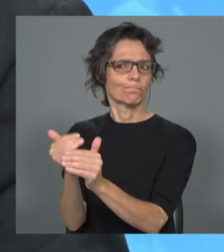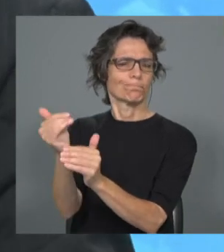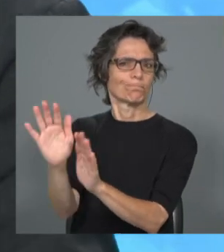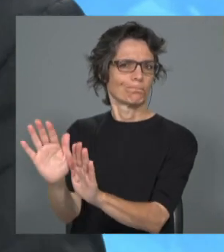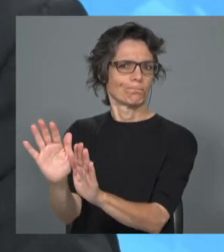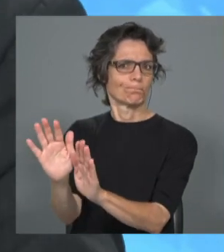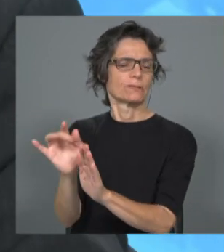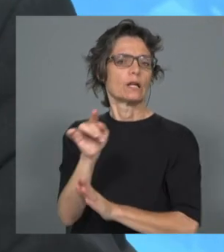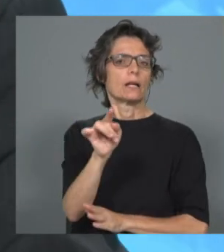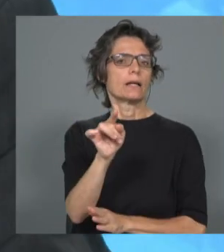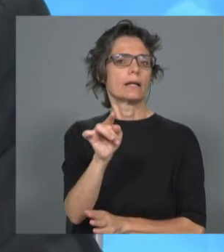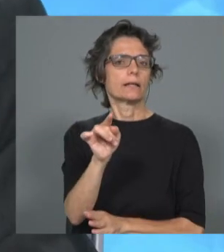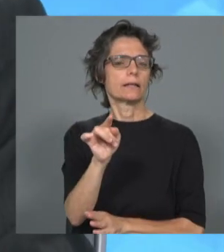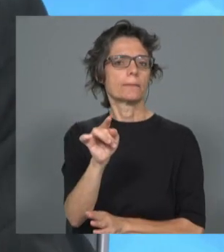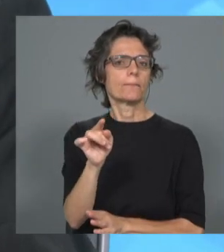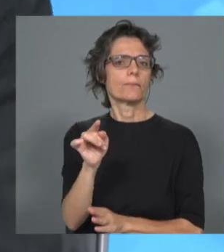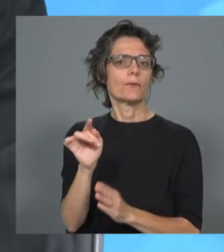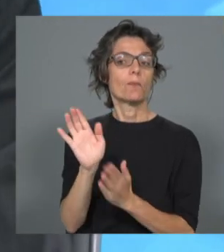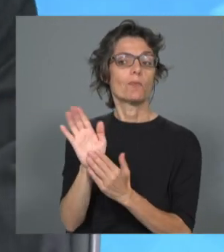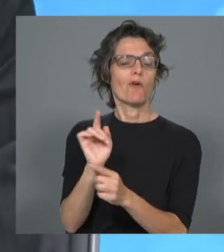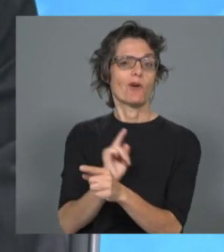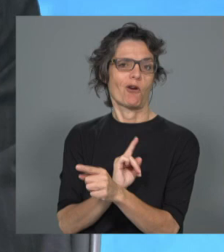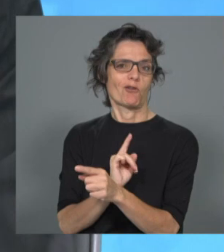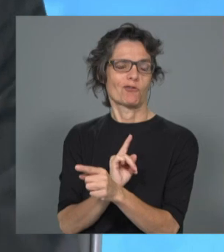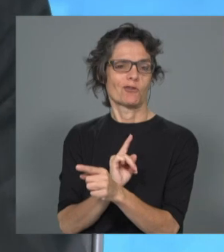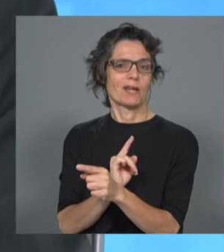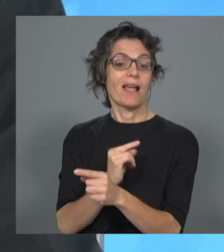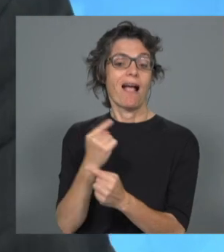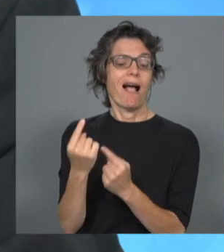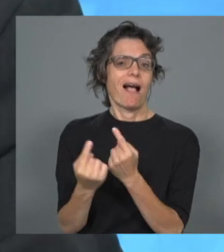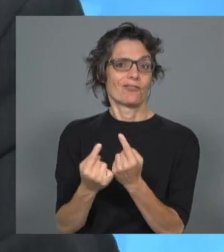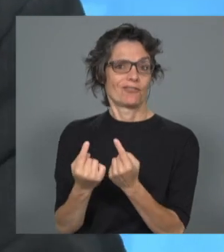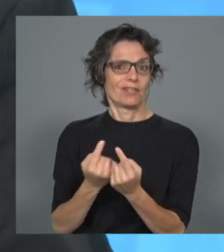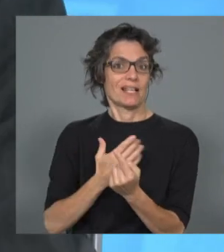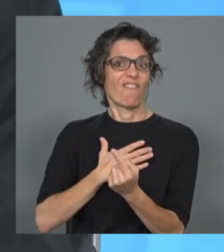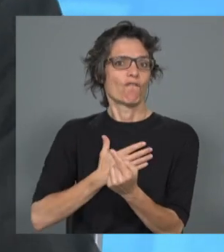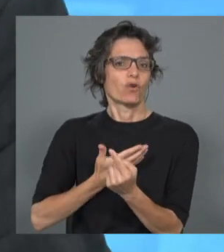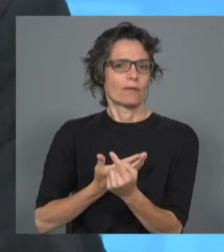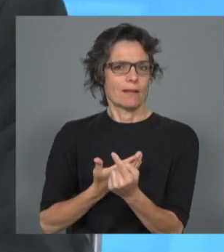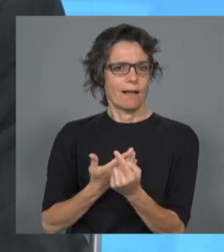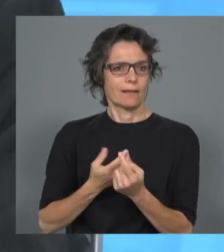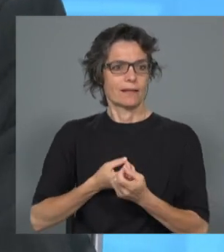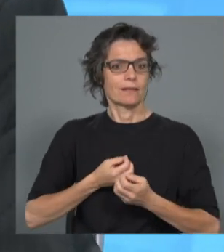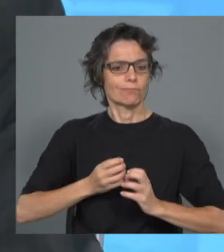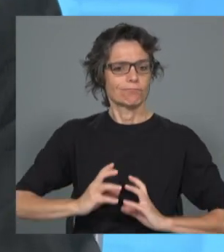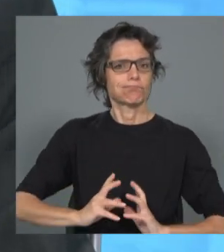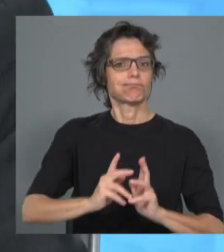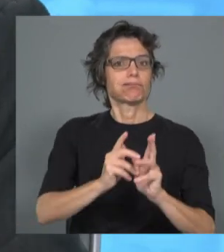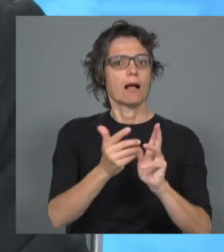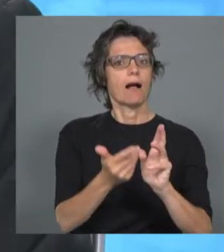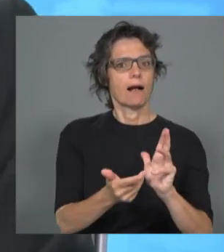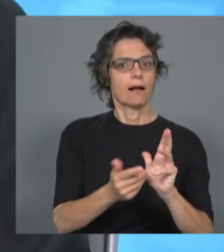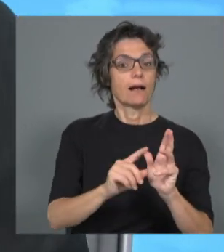Portanto, há aqui uma interação que, umas vezes será de impulso, de crescimento, outras